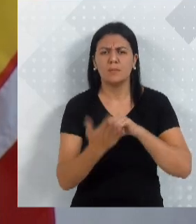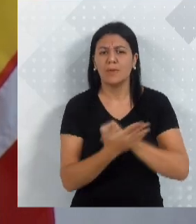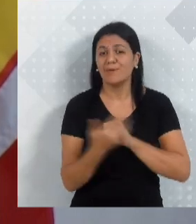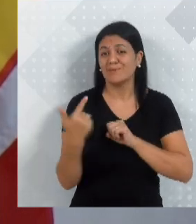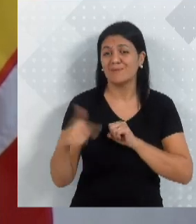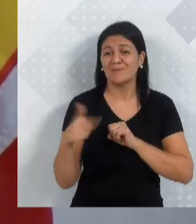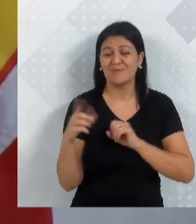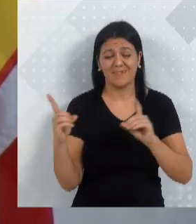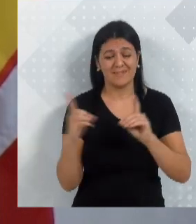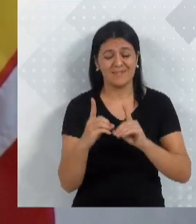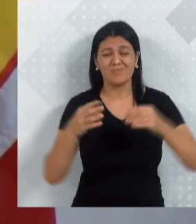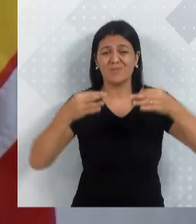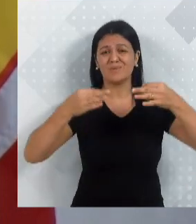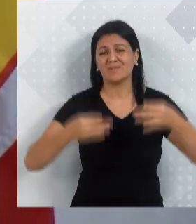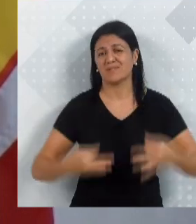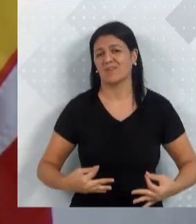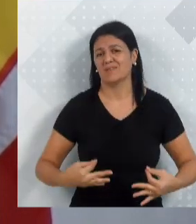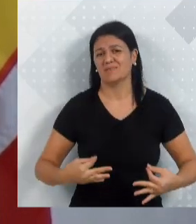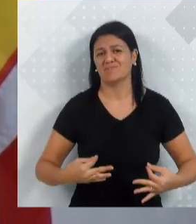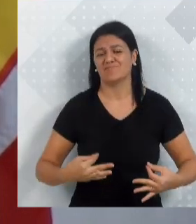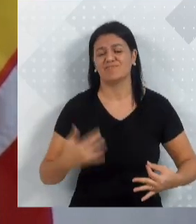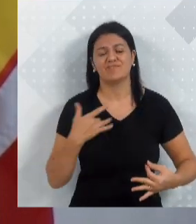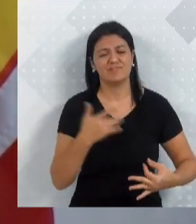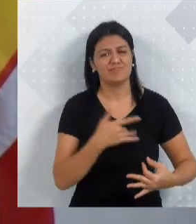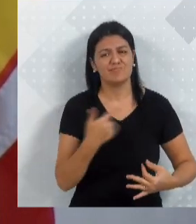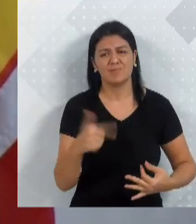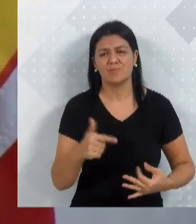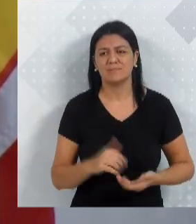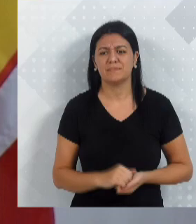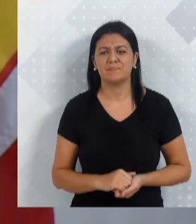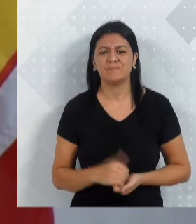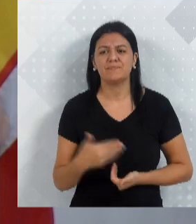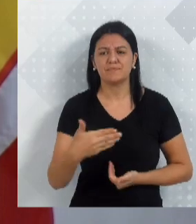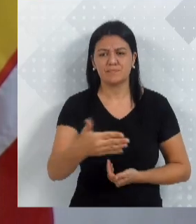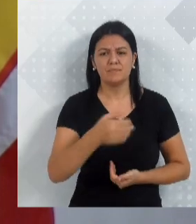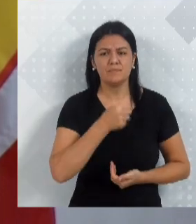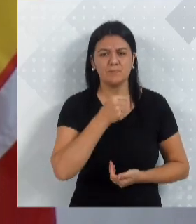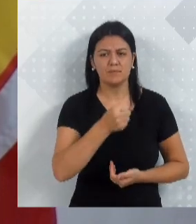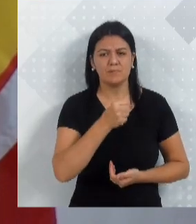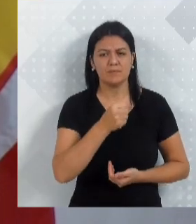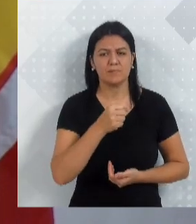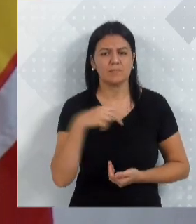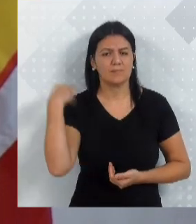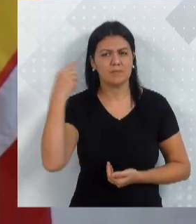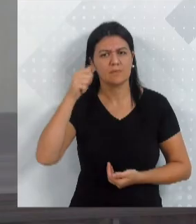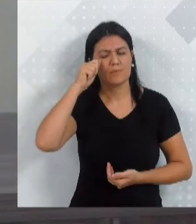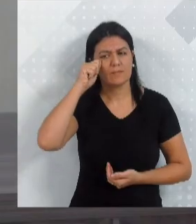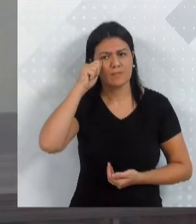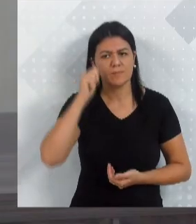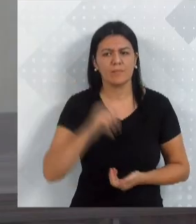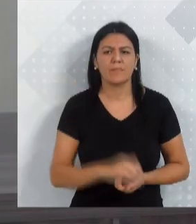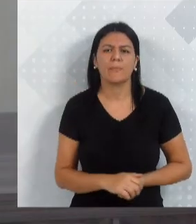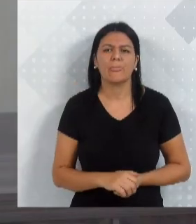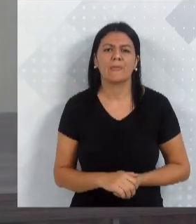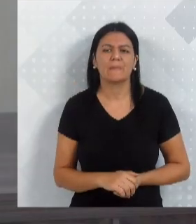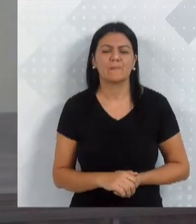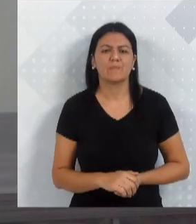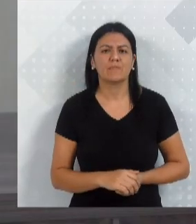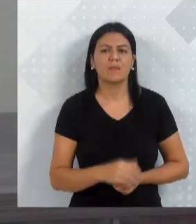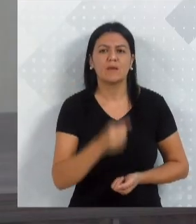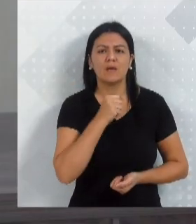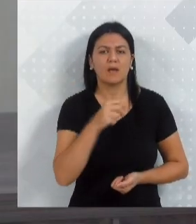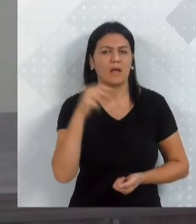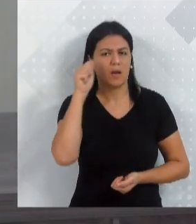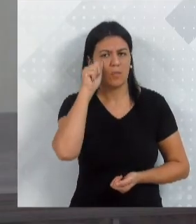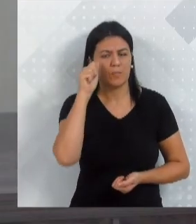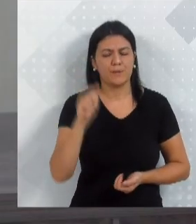digno, espaço digno, para atender a saúde do nosso povo, da nossa gente. Conselho de parte. Conselho da parte. Com autorização do vereador, ou sem a